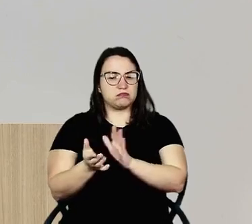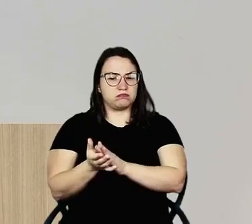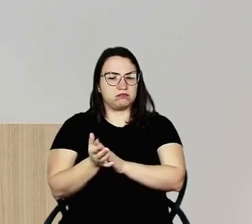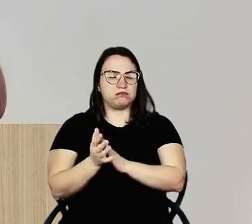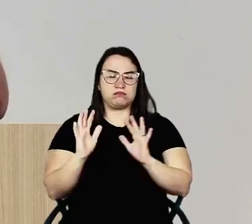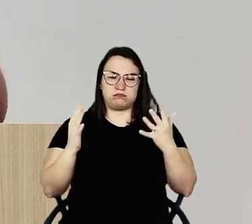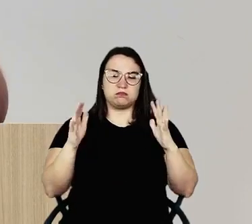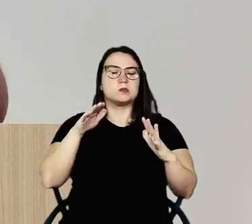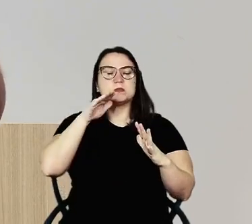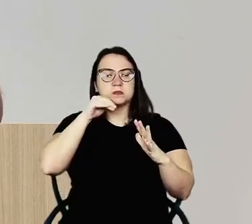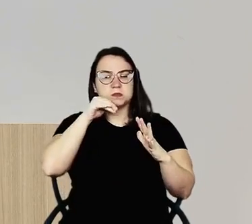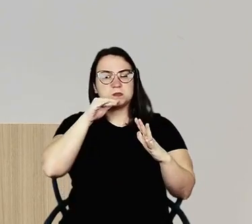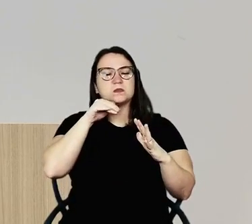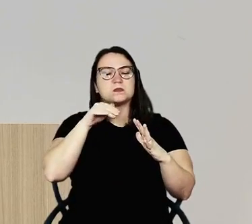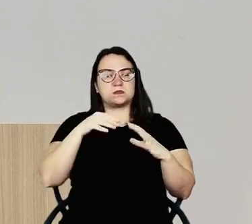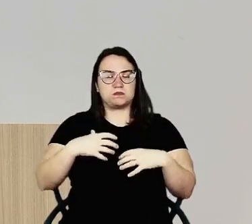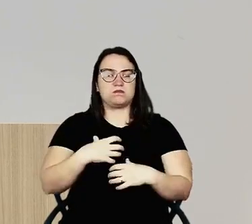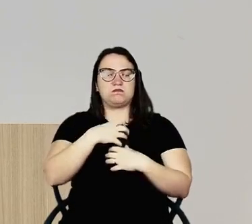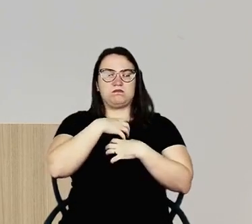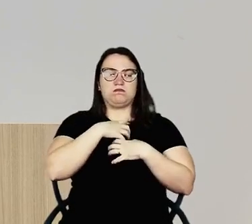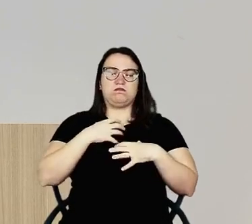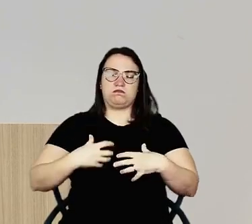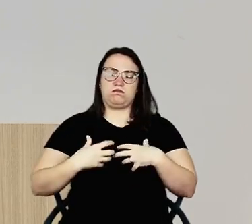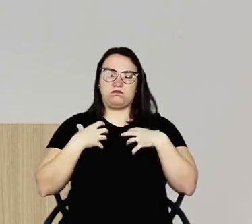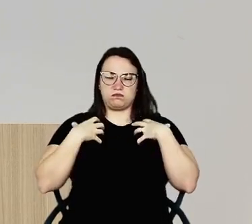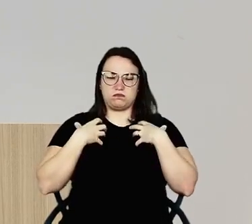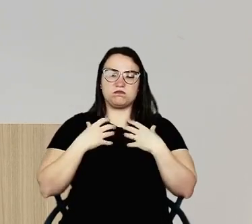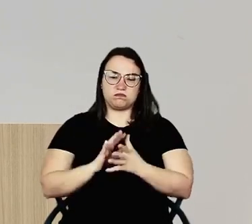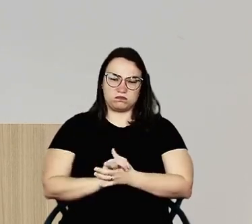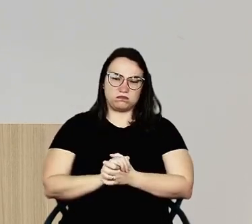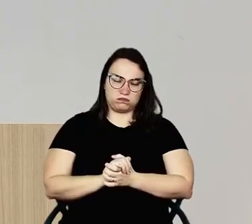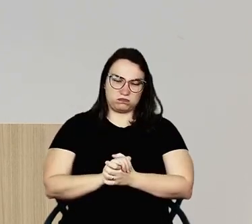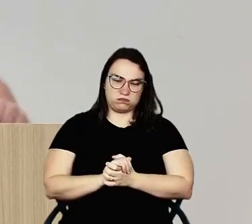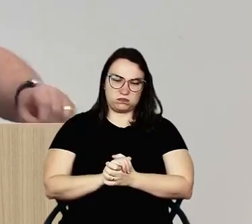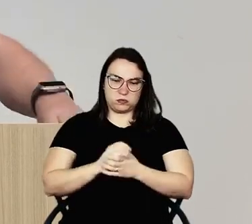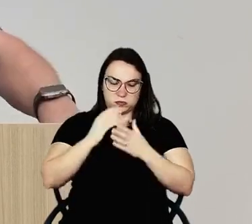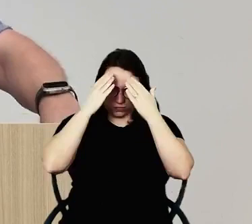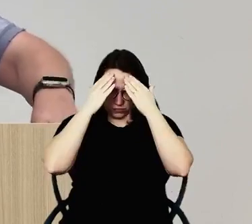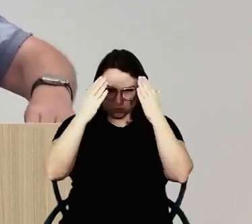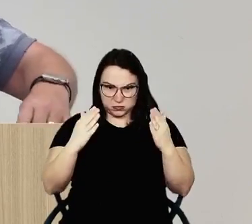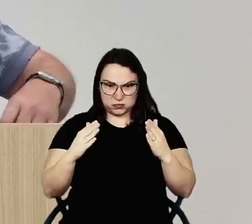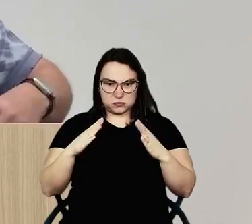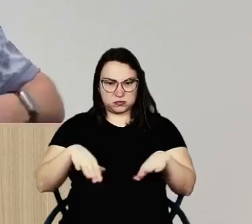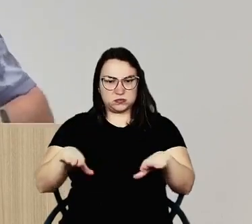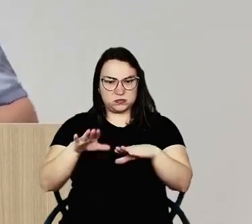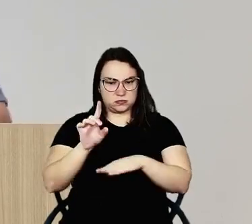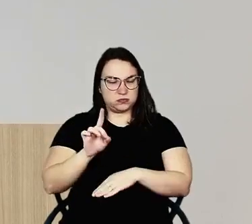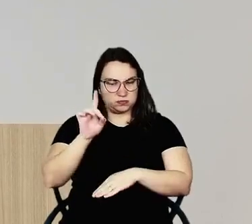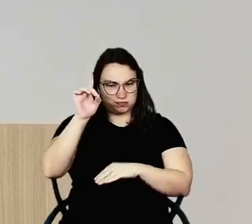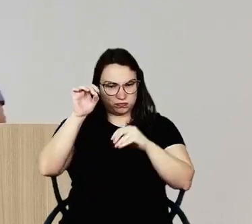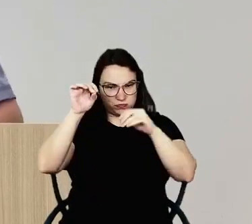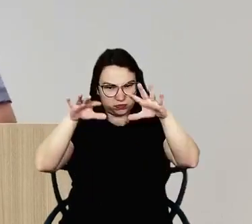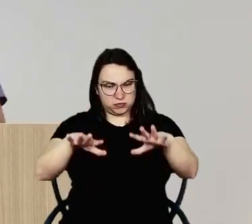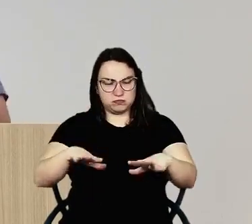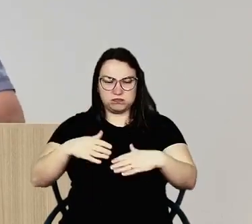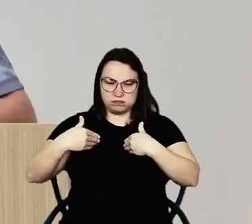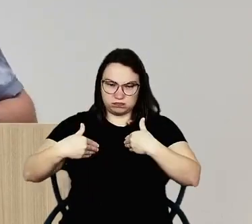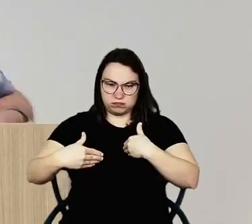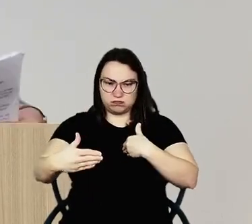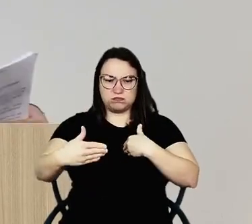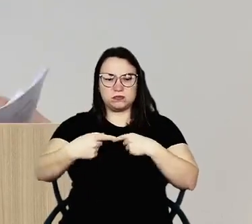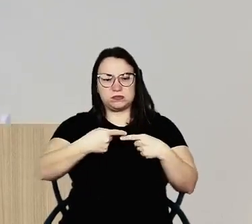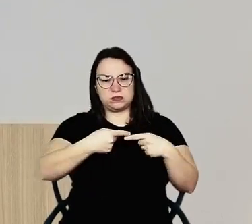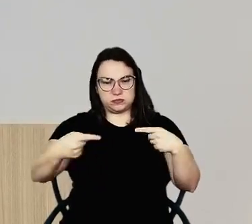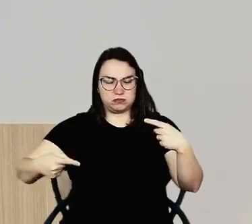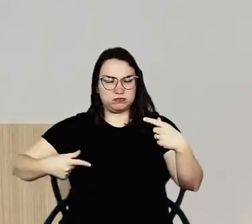Públicos que T espírito público Vereador Sandro tá bomo obrigado fiquem todos com Deus e vamos aí uma semana de muito trabalho